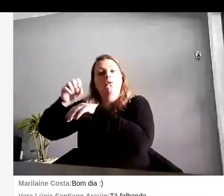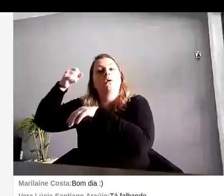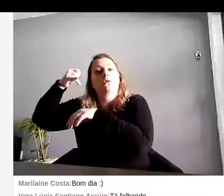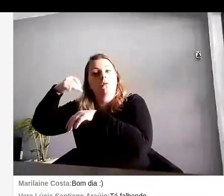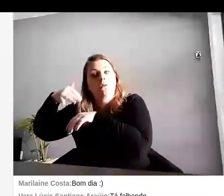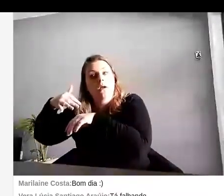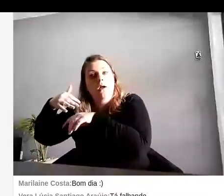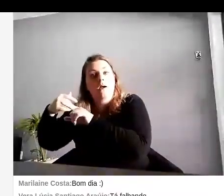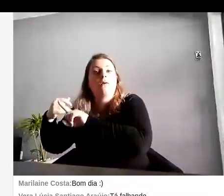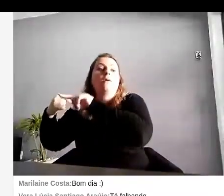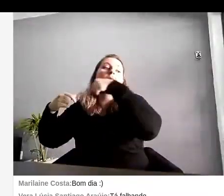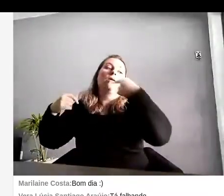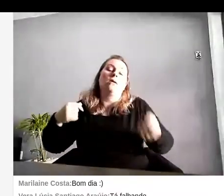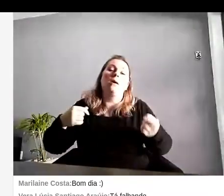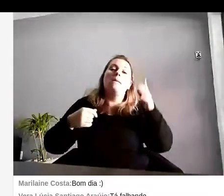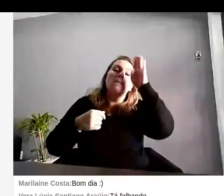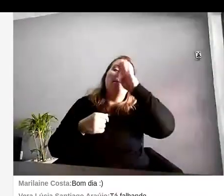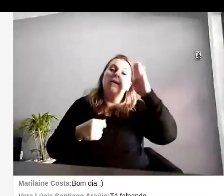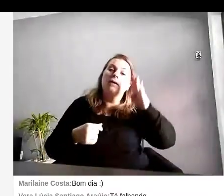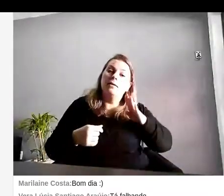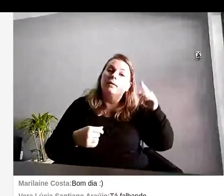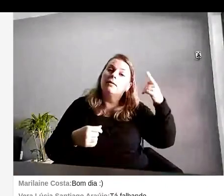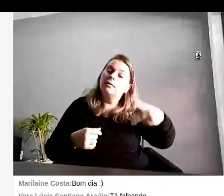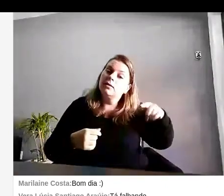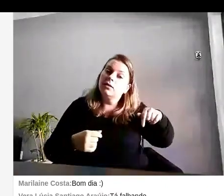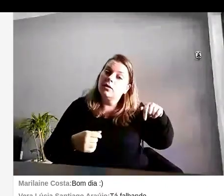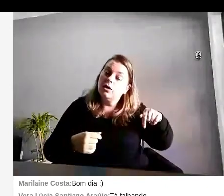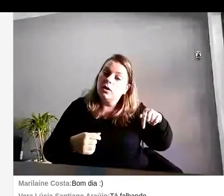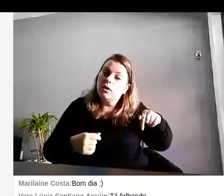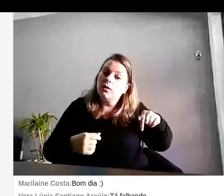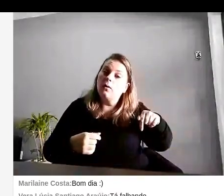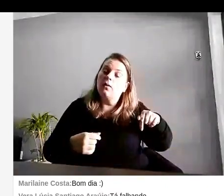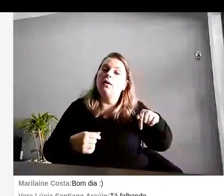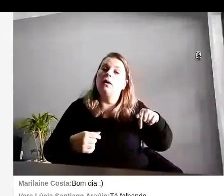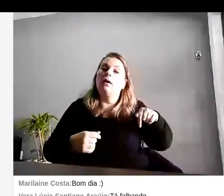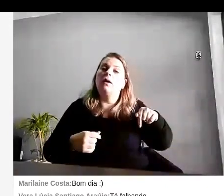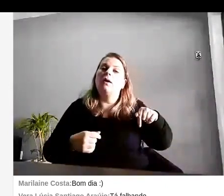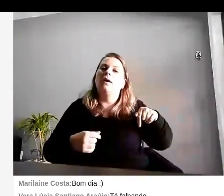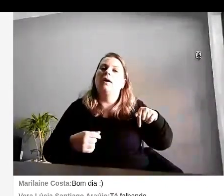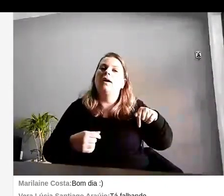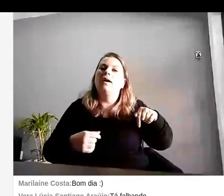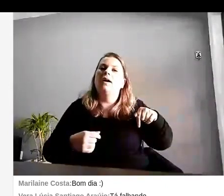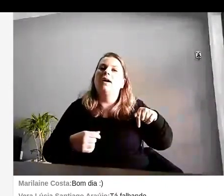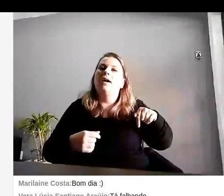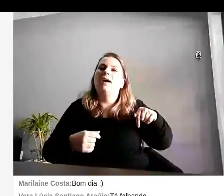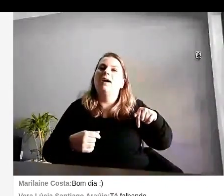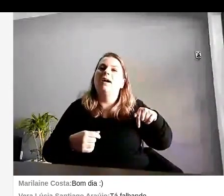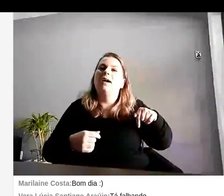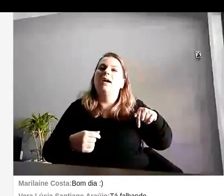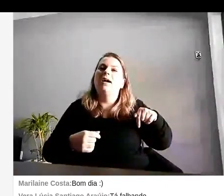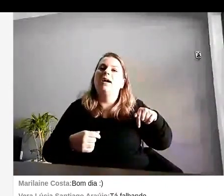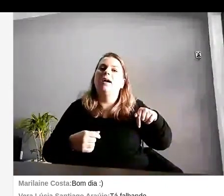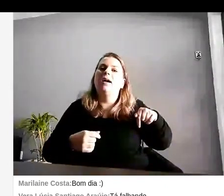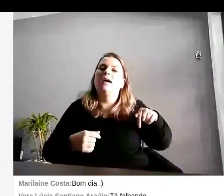aqui no Brasil, não, a coisa toda não começou pelo ponto de vista